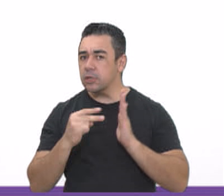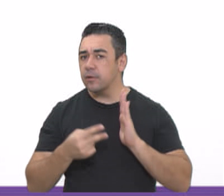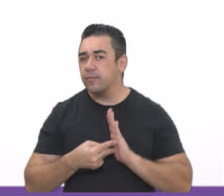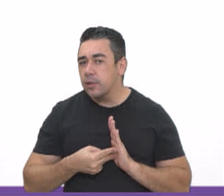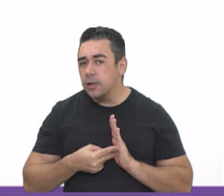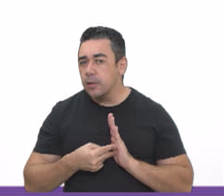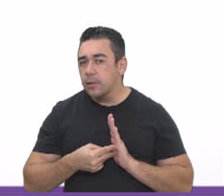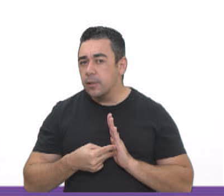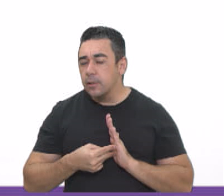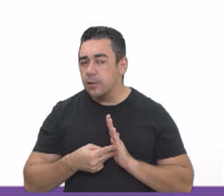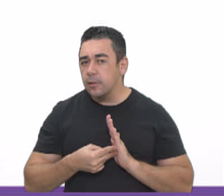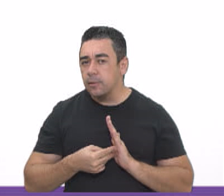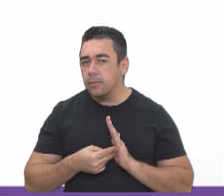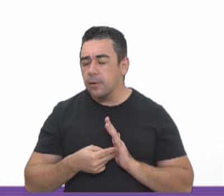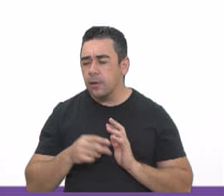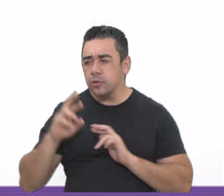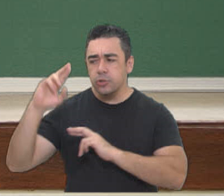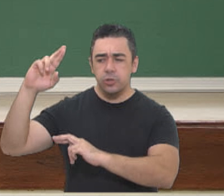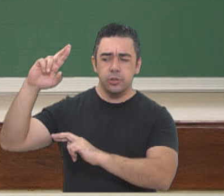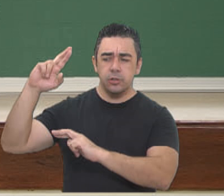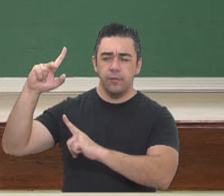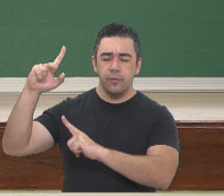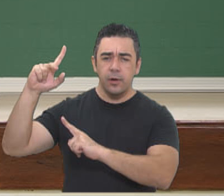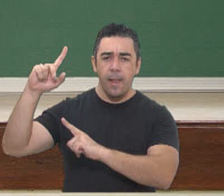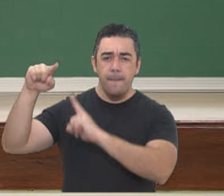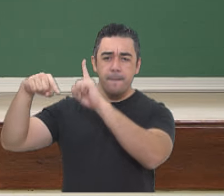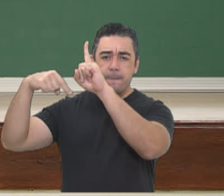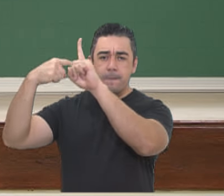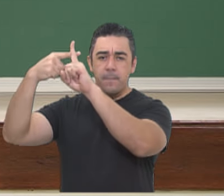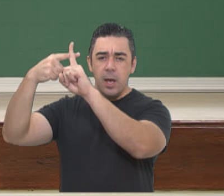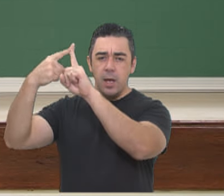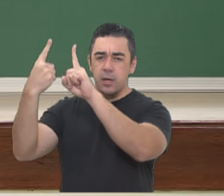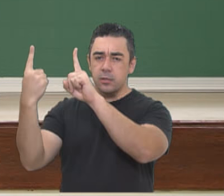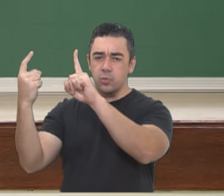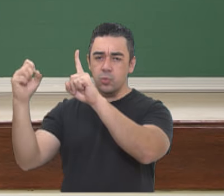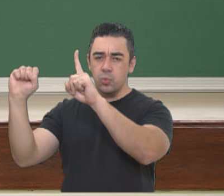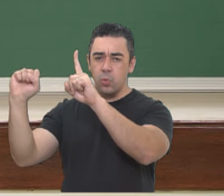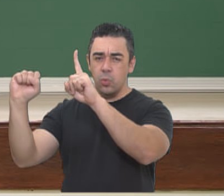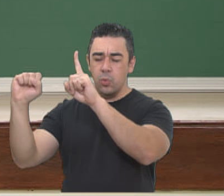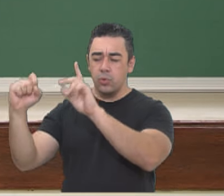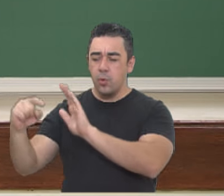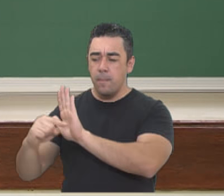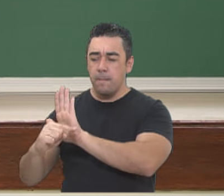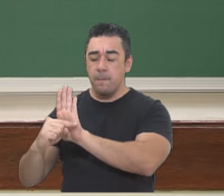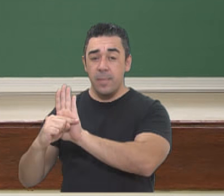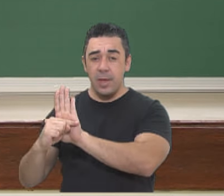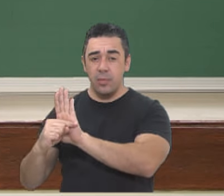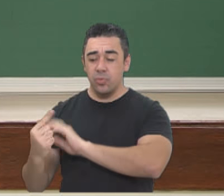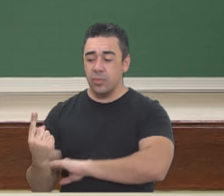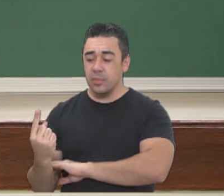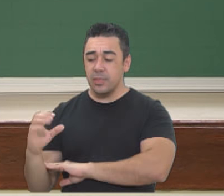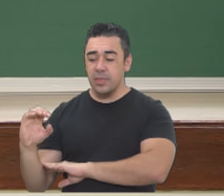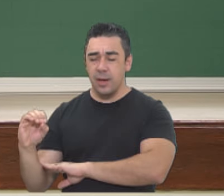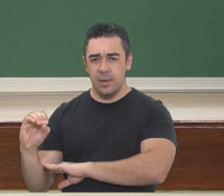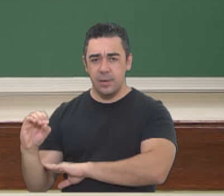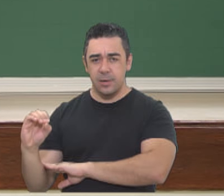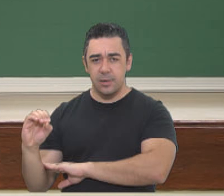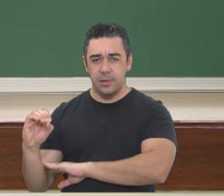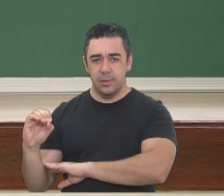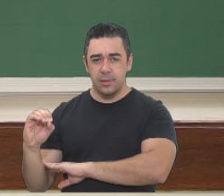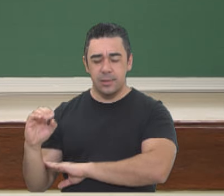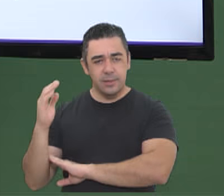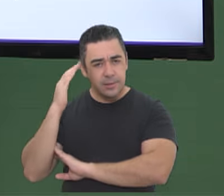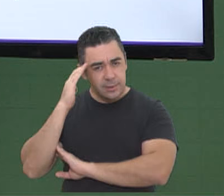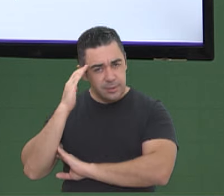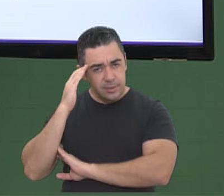que será que está diferenciando o mais 18 do menos 10? A gente não acabou de dizer? Saldo